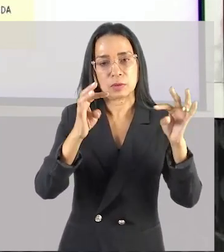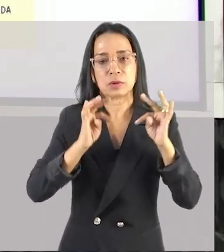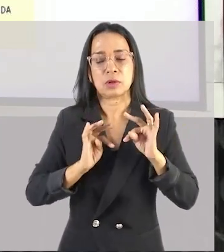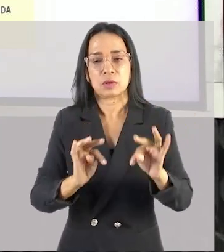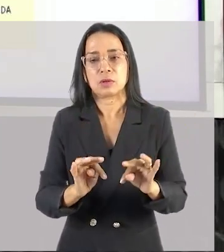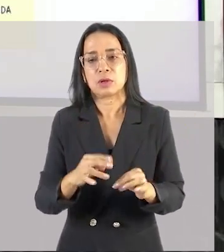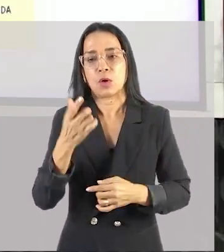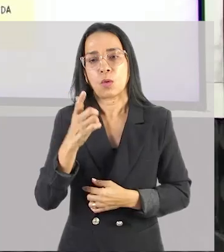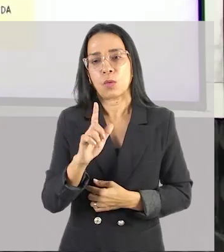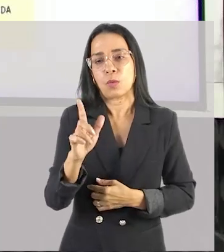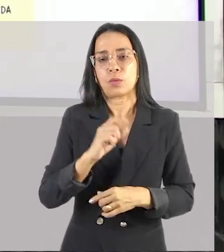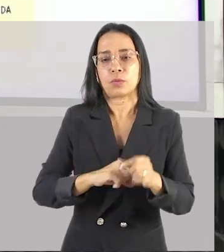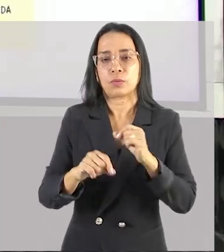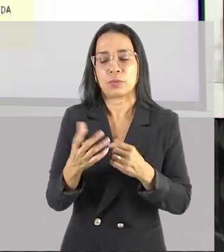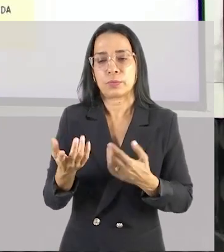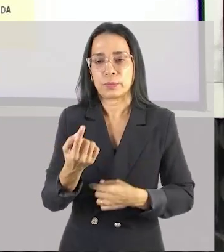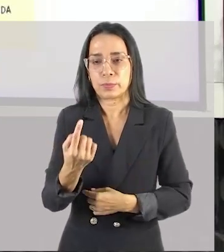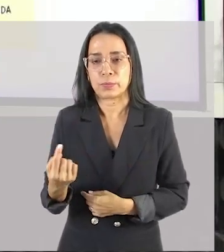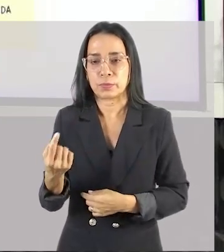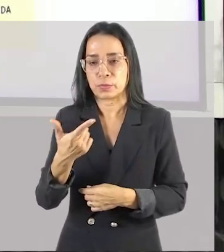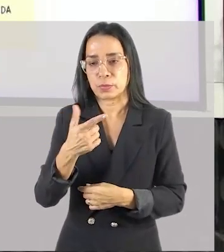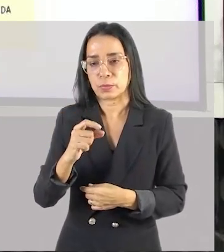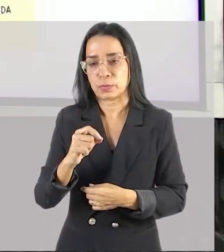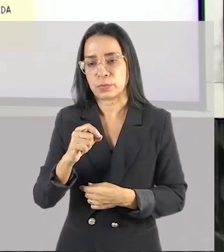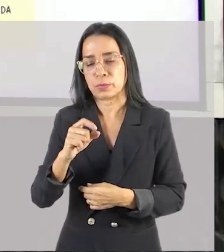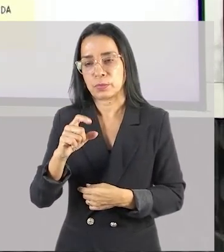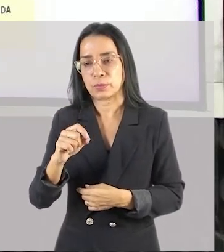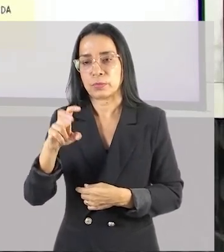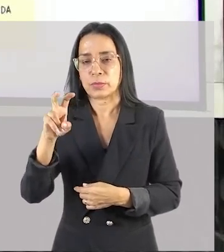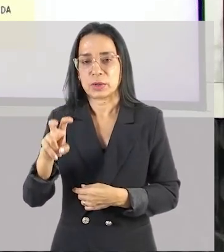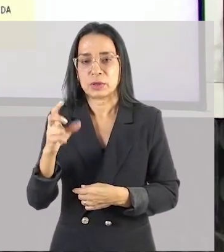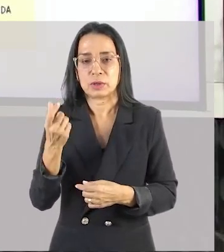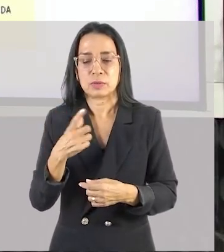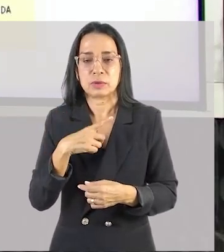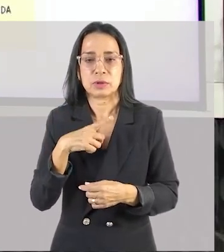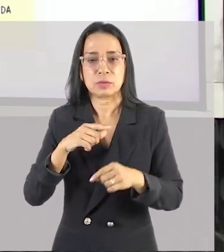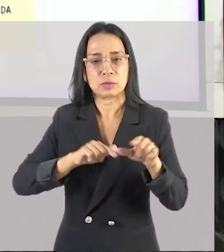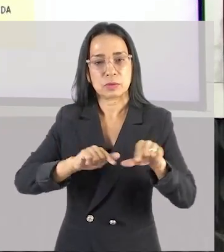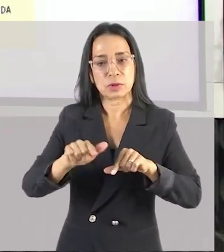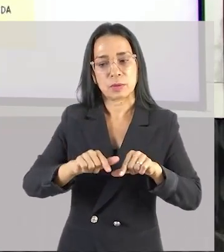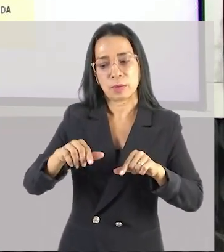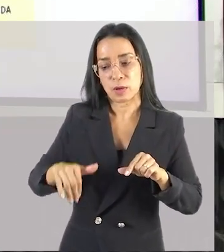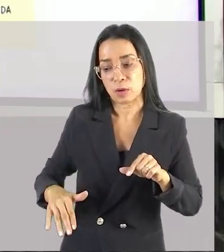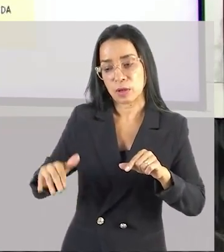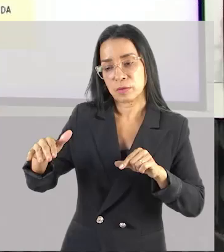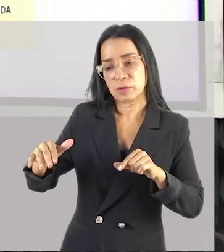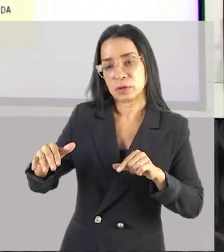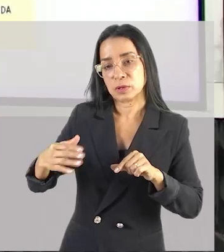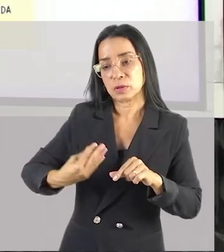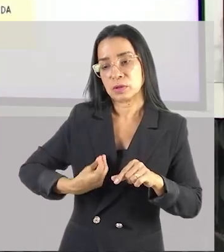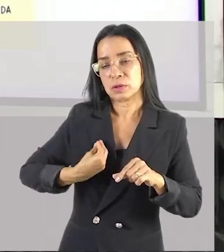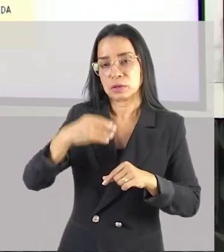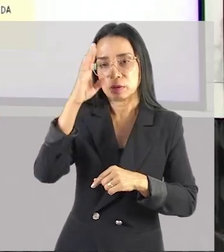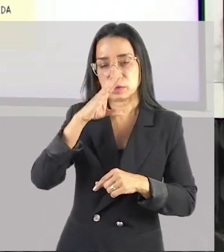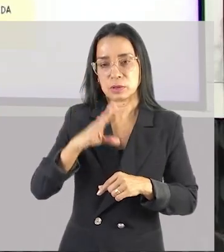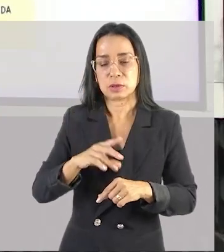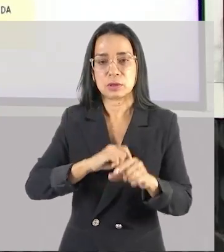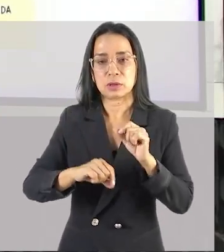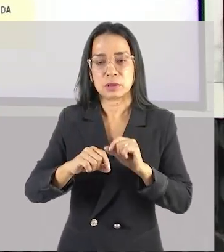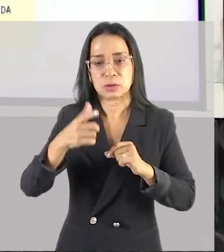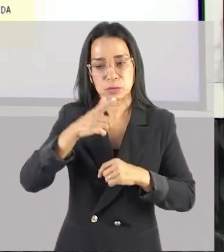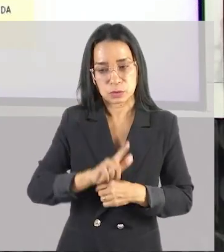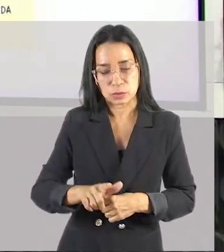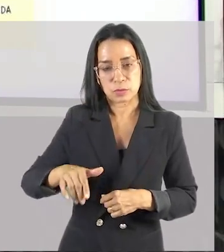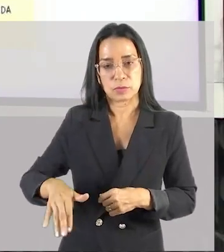nós temos o trabalho infantil na realidade brasileira. Mais uma vez criança, mas sob um outro recorte. Então, o assunto,